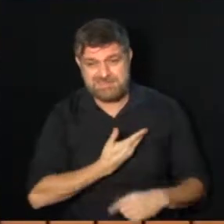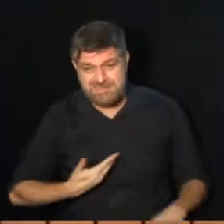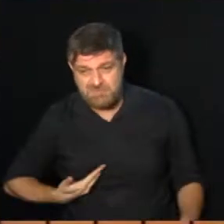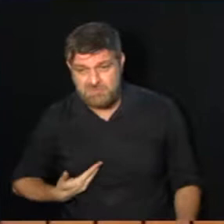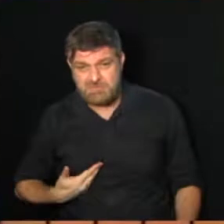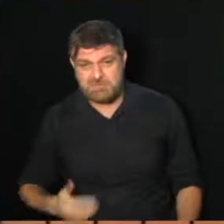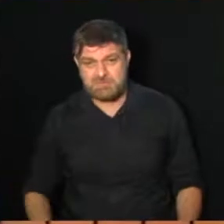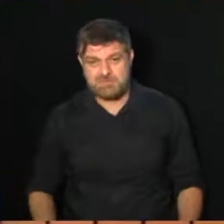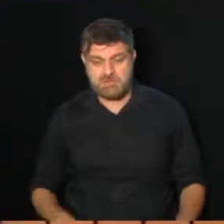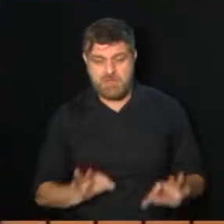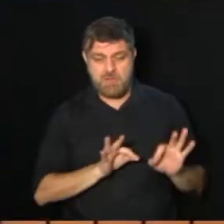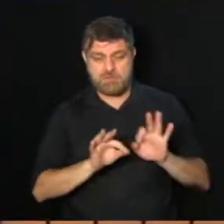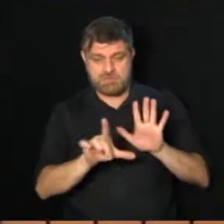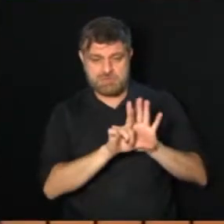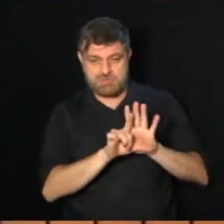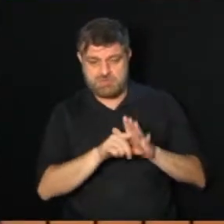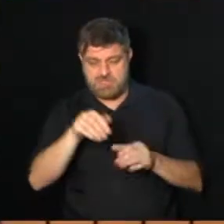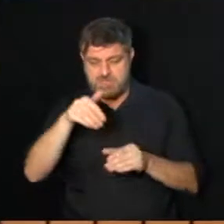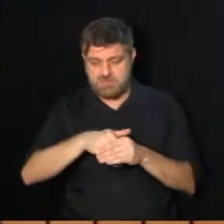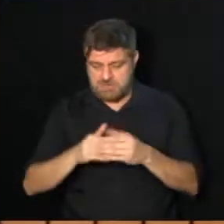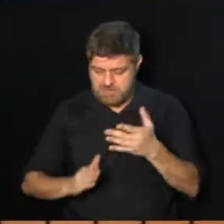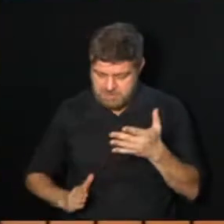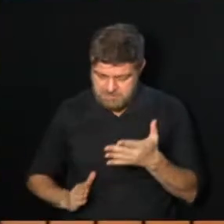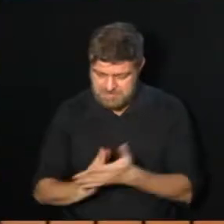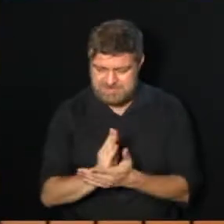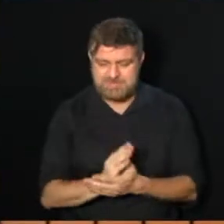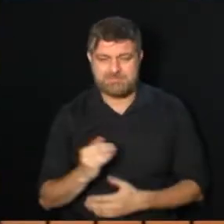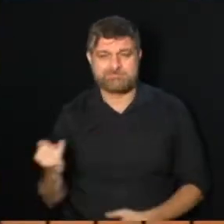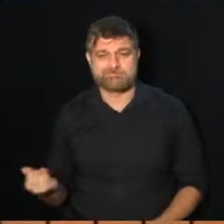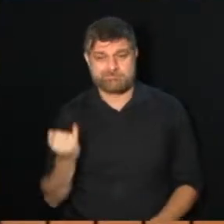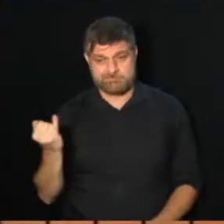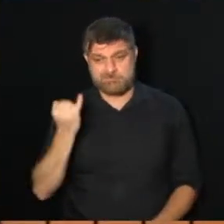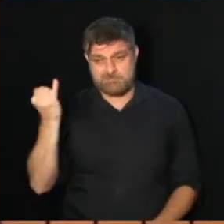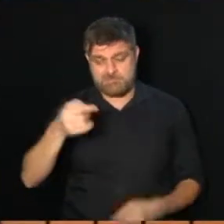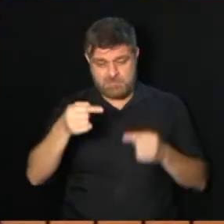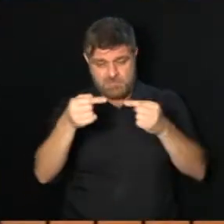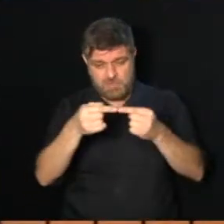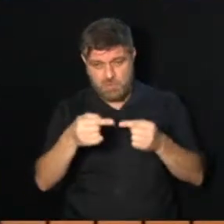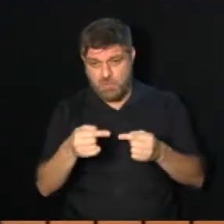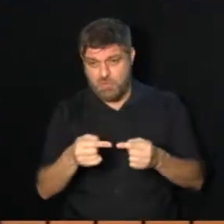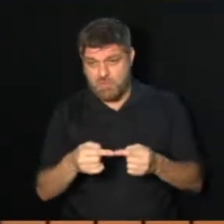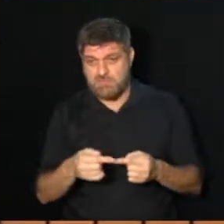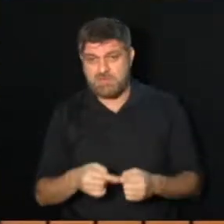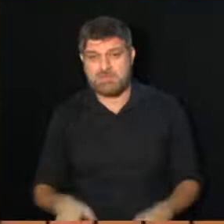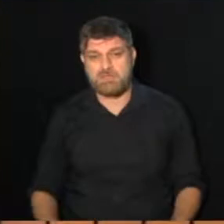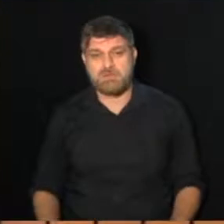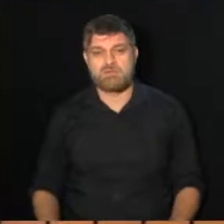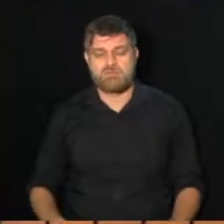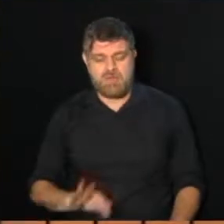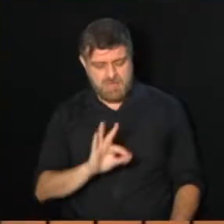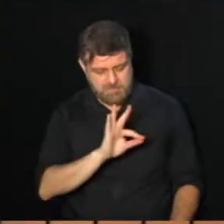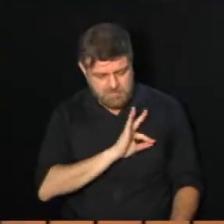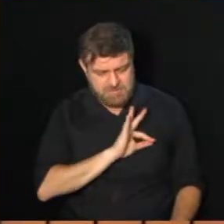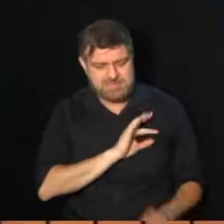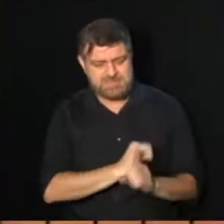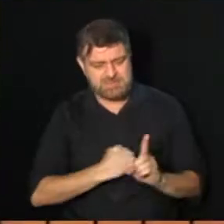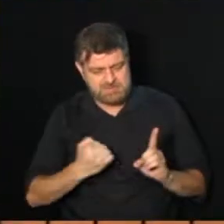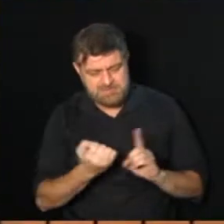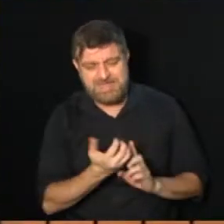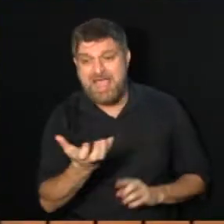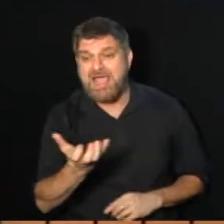a aprovação desse projeto, sim, é muito importante, ela vai de encontro com o interesse das polícias, da